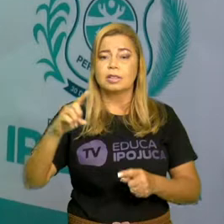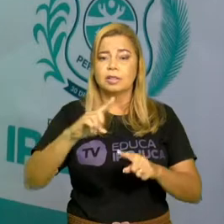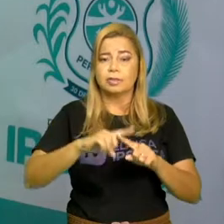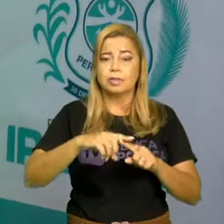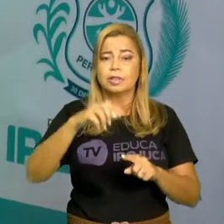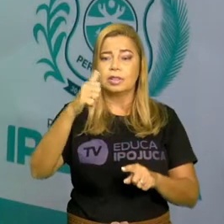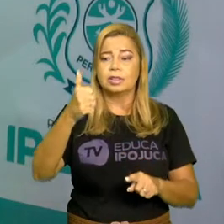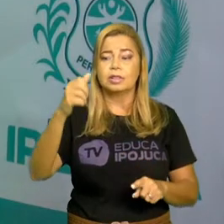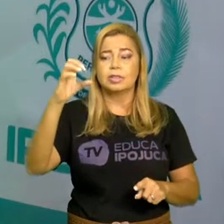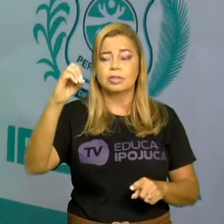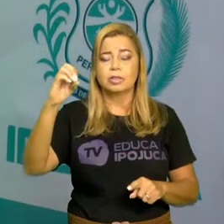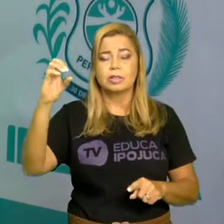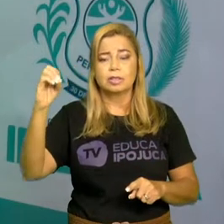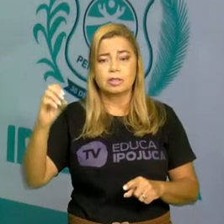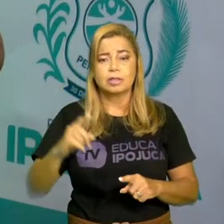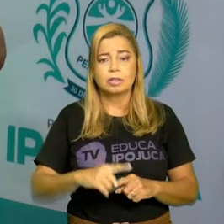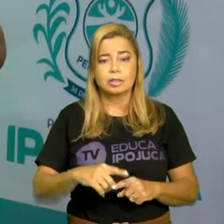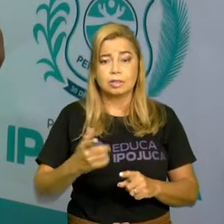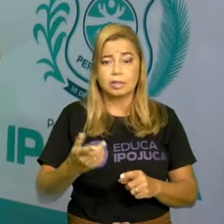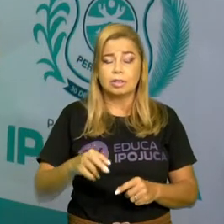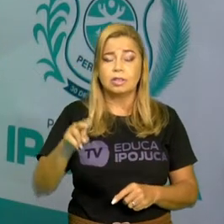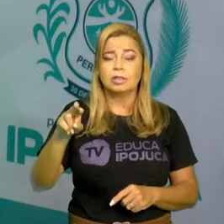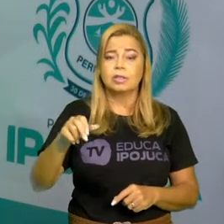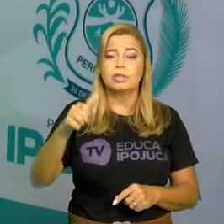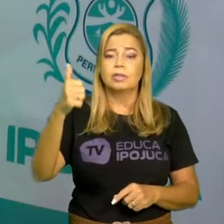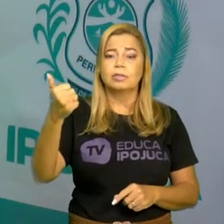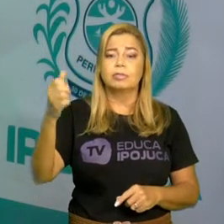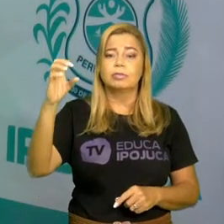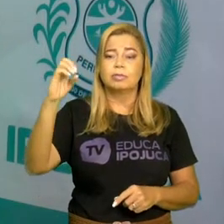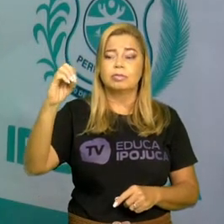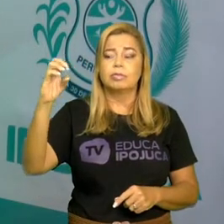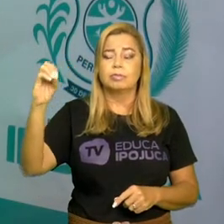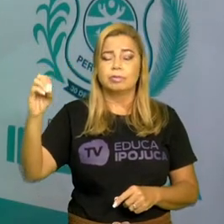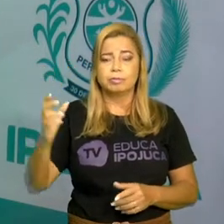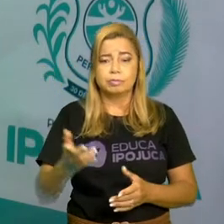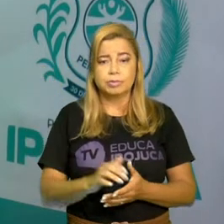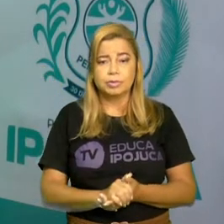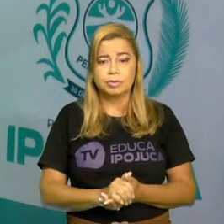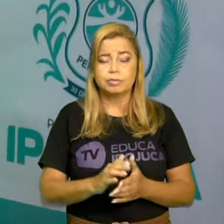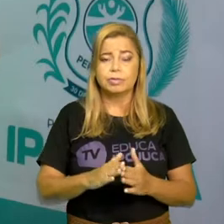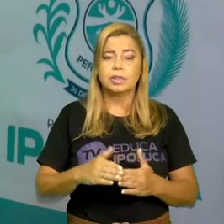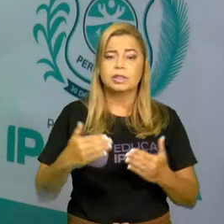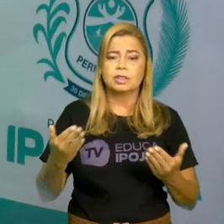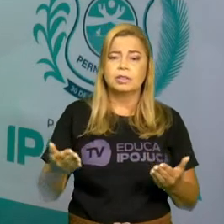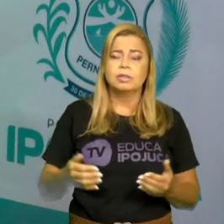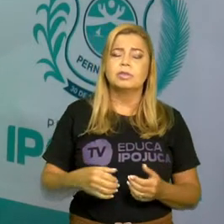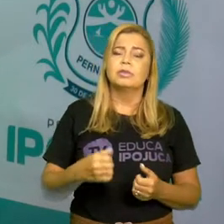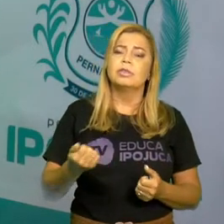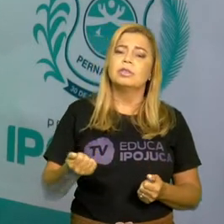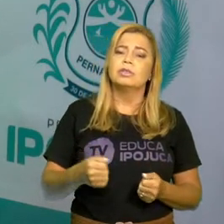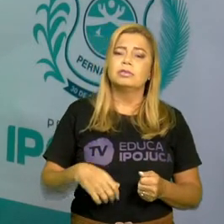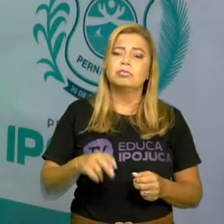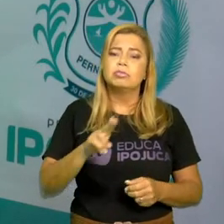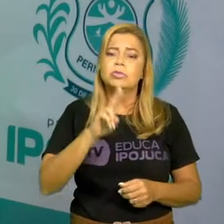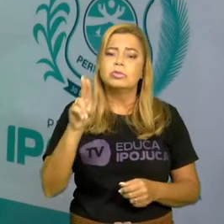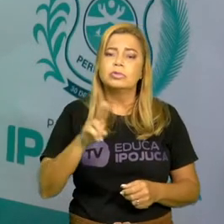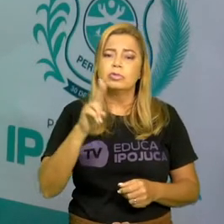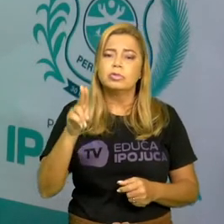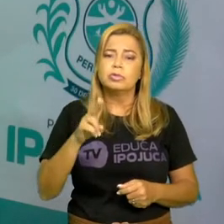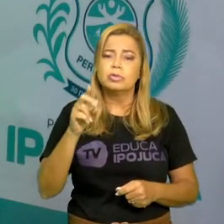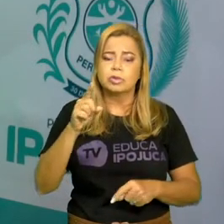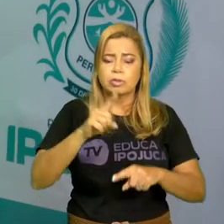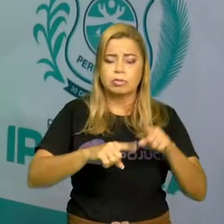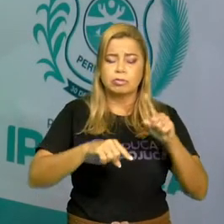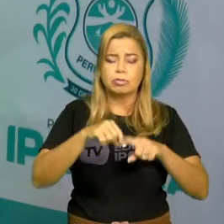e assim a gente vai usando a nossa habilidade matemática para compreender que as